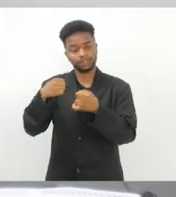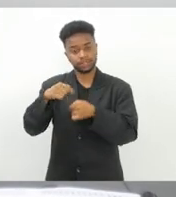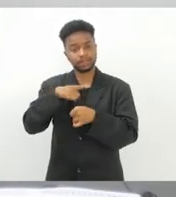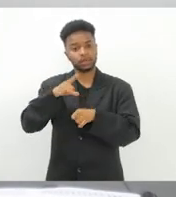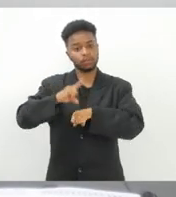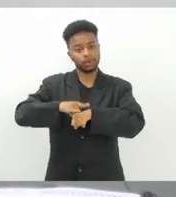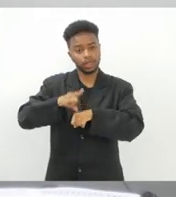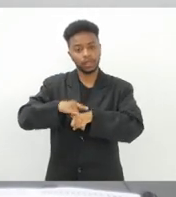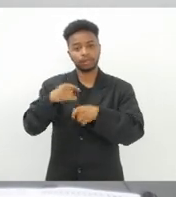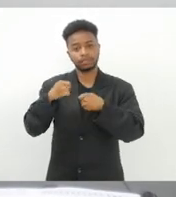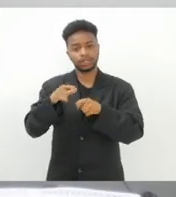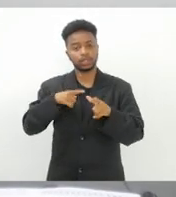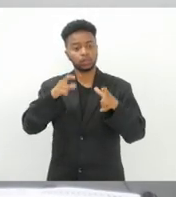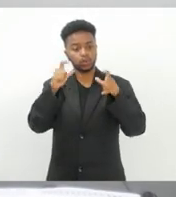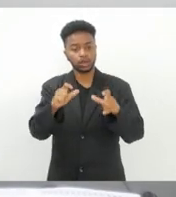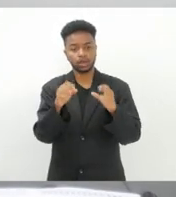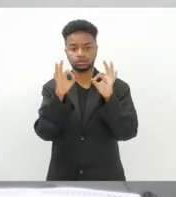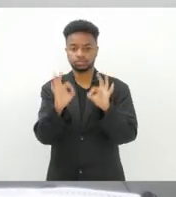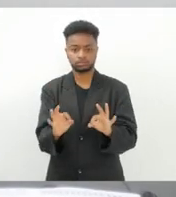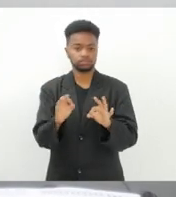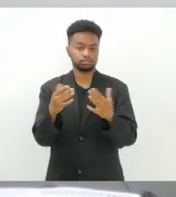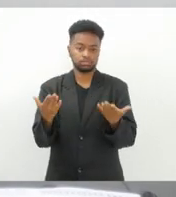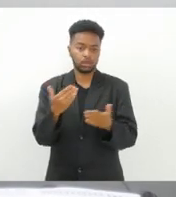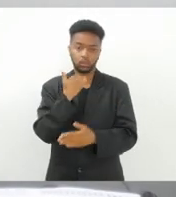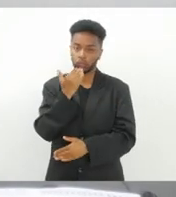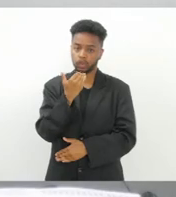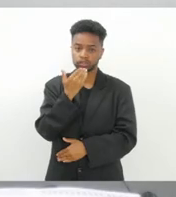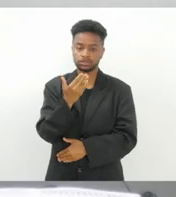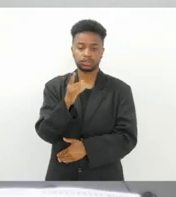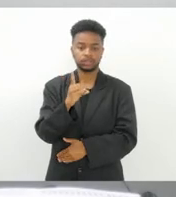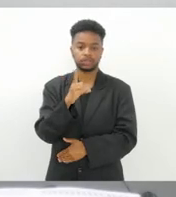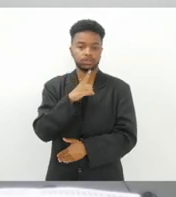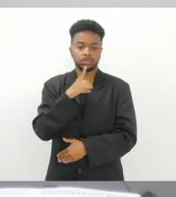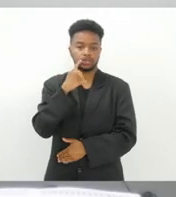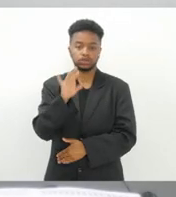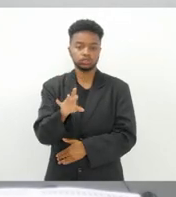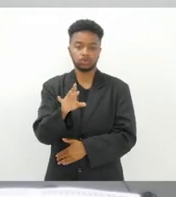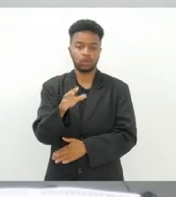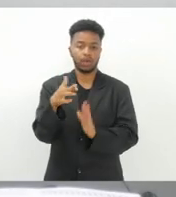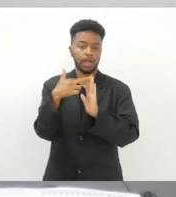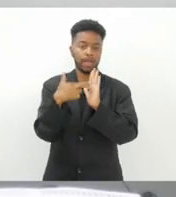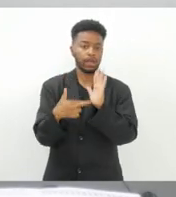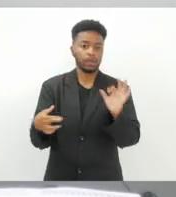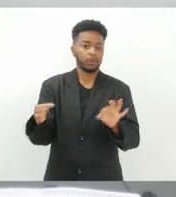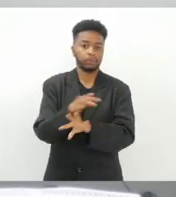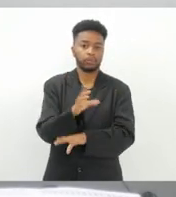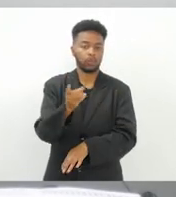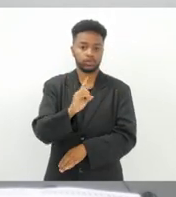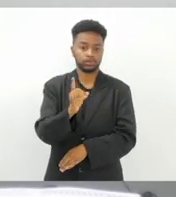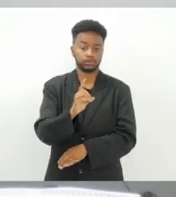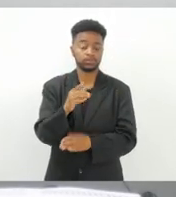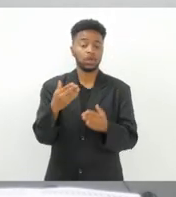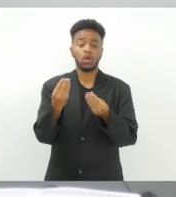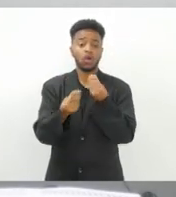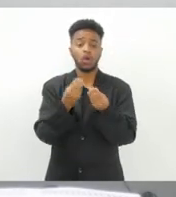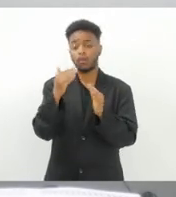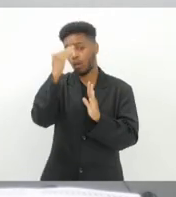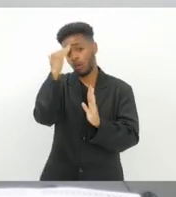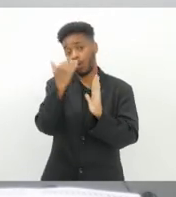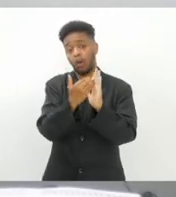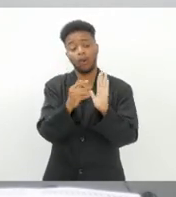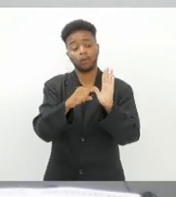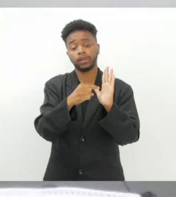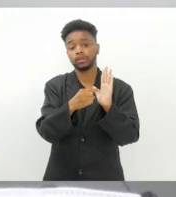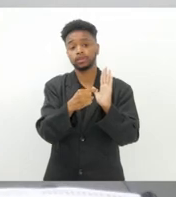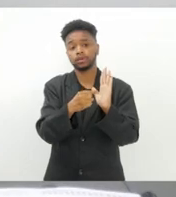um acesso. Então, não basta você ter lá as regras todas. E o cumpra-se disso, tem que